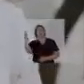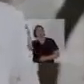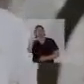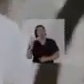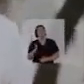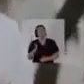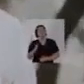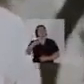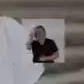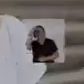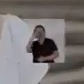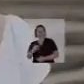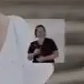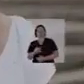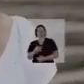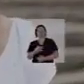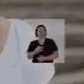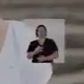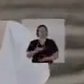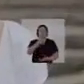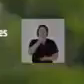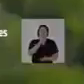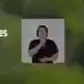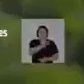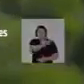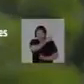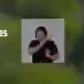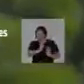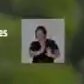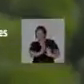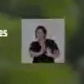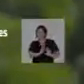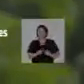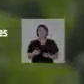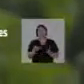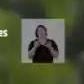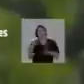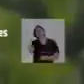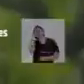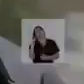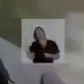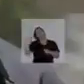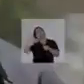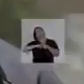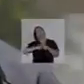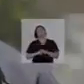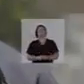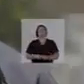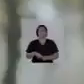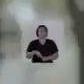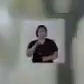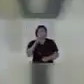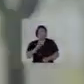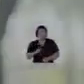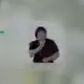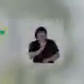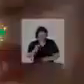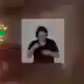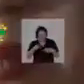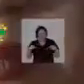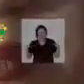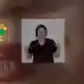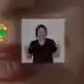privilégios somente para uma classe. Eu quero um Brasil sem machismo, onde os jovens não tenham seus sonhos roubados. Eu quero o meu Brasil de volta. Acesse o